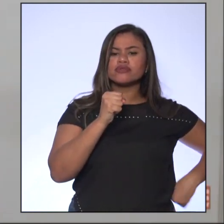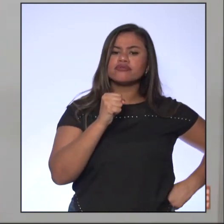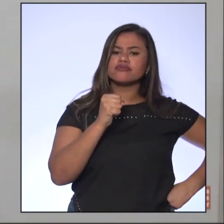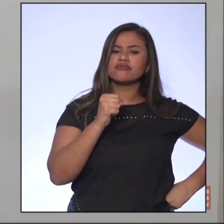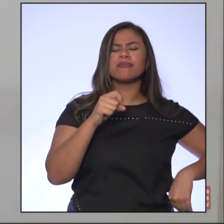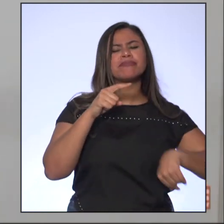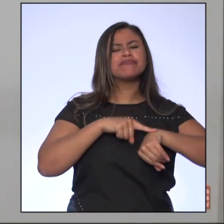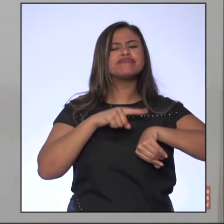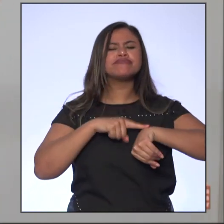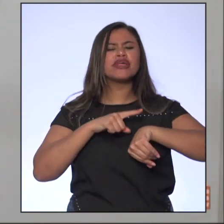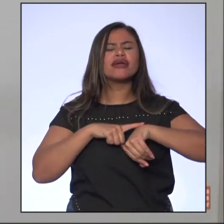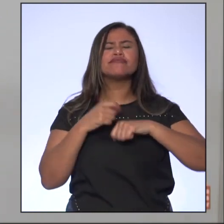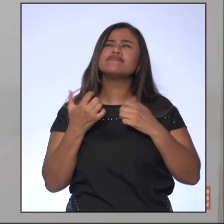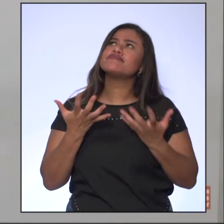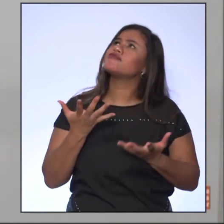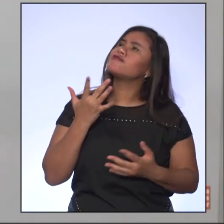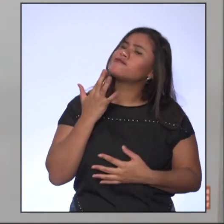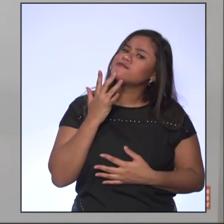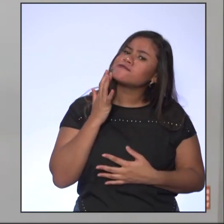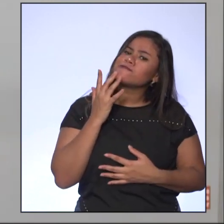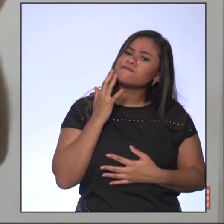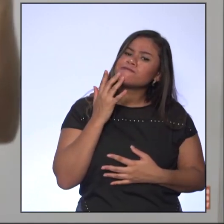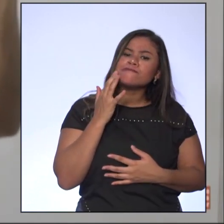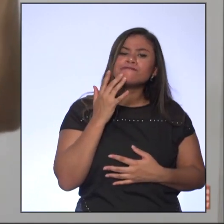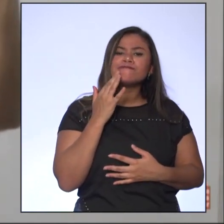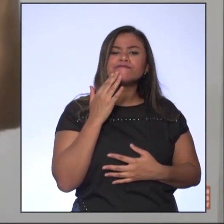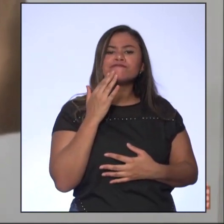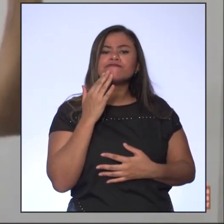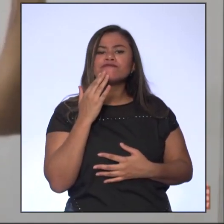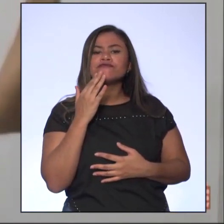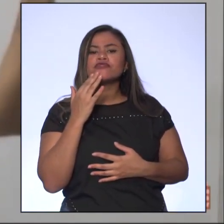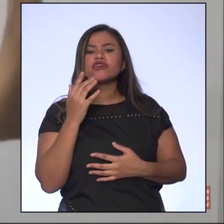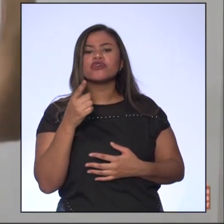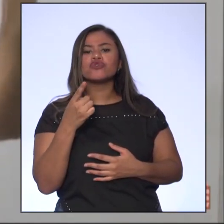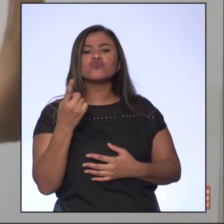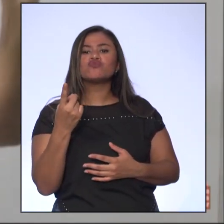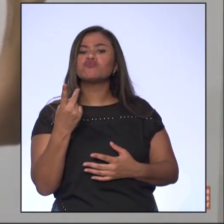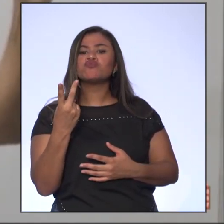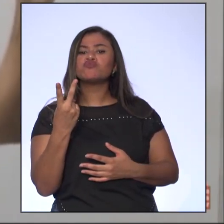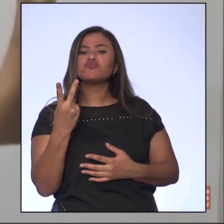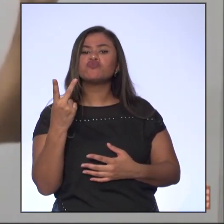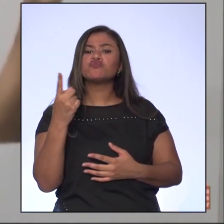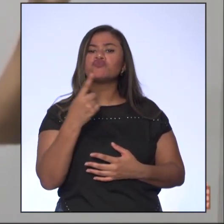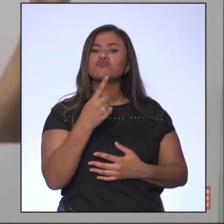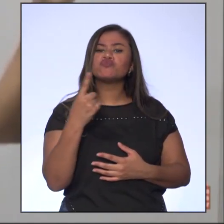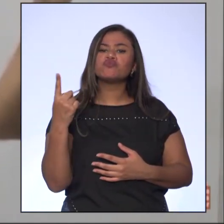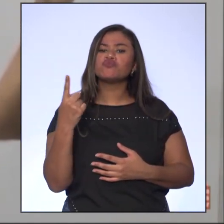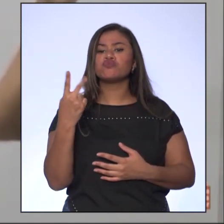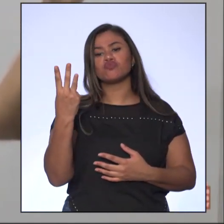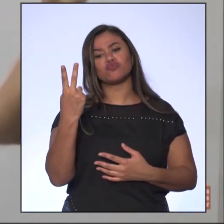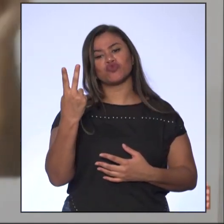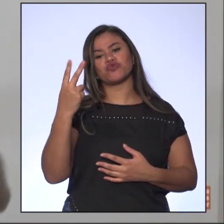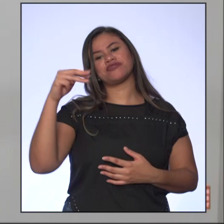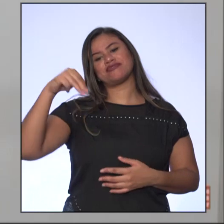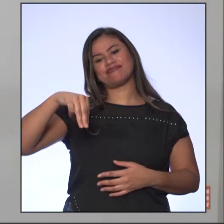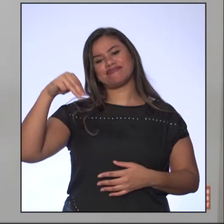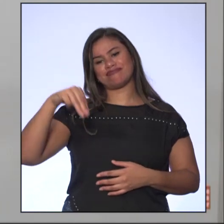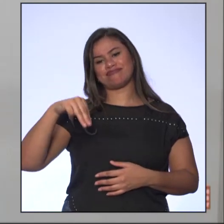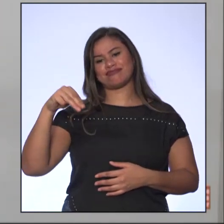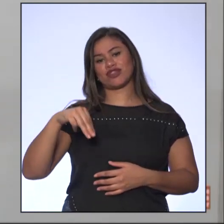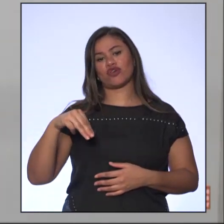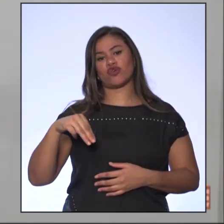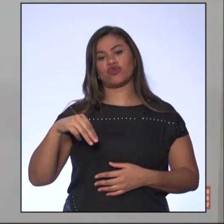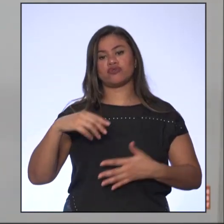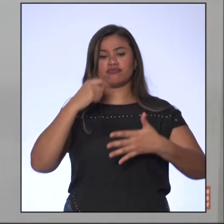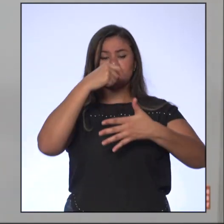de tempo. Olha, de 6 a 8, quanto durou isso aqui? Durou quanto? Diz aí, 2 minutos. Qual é a alternativa